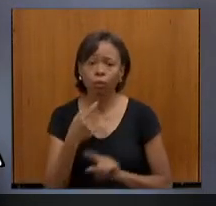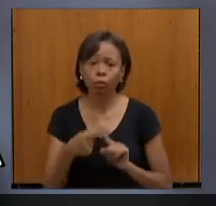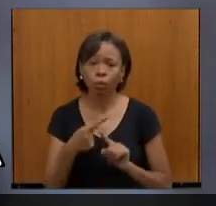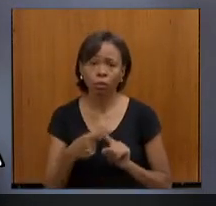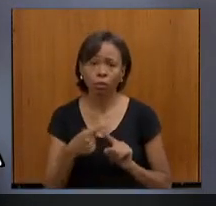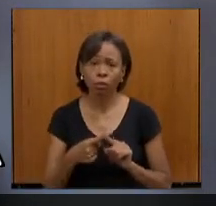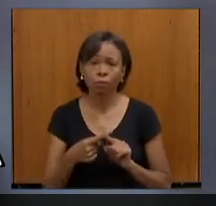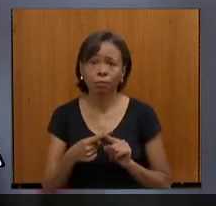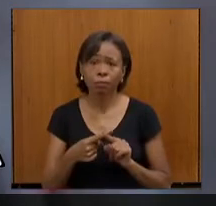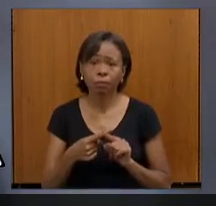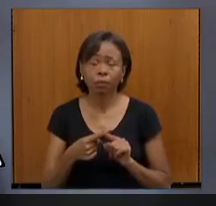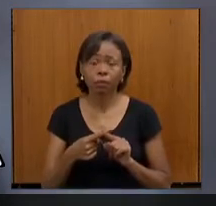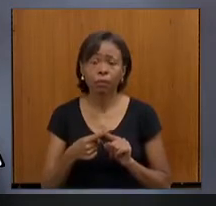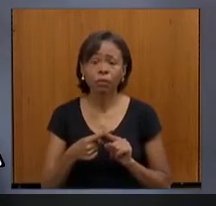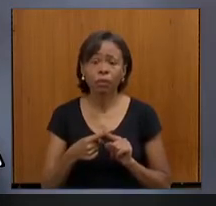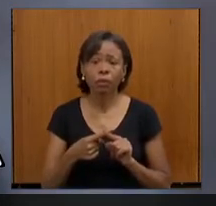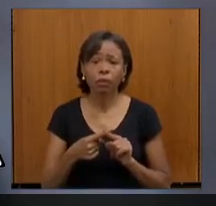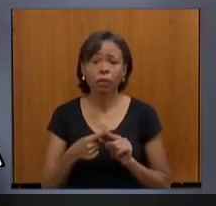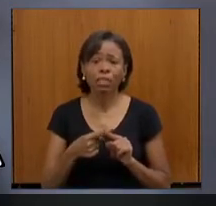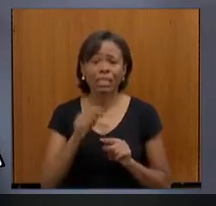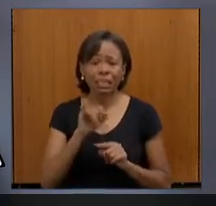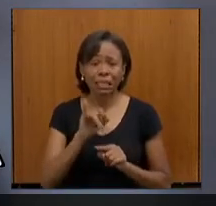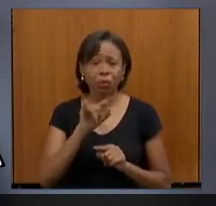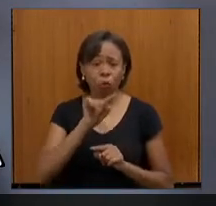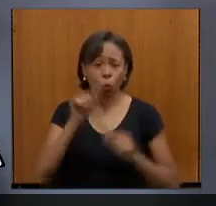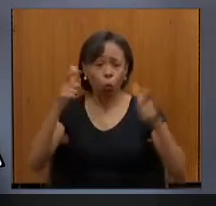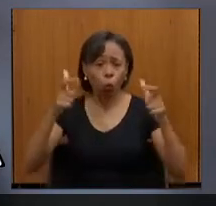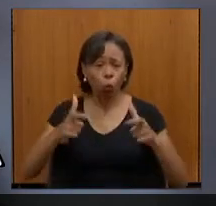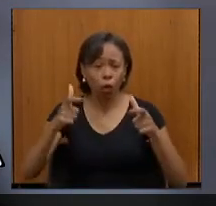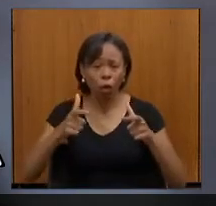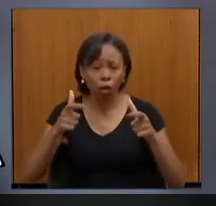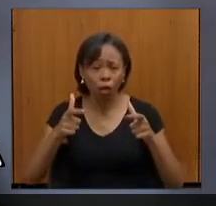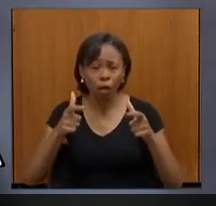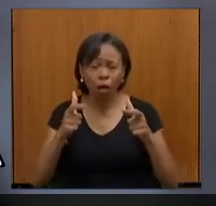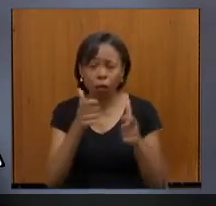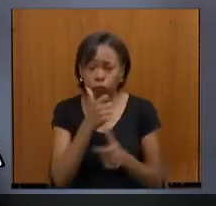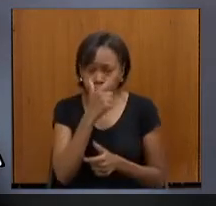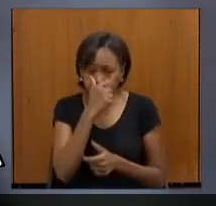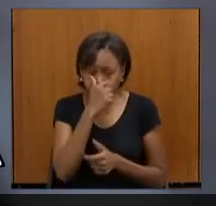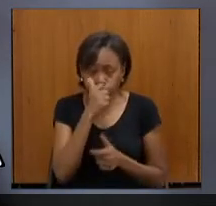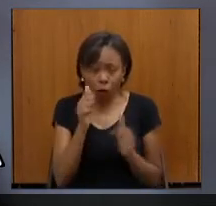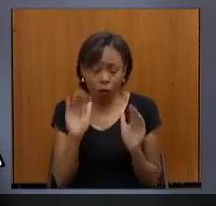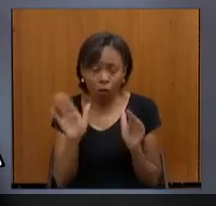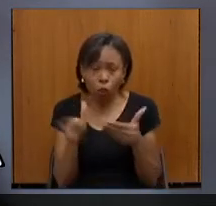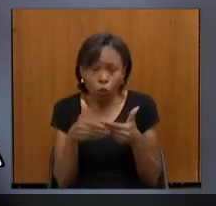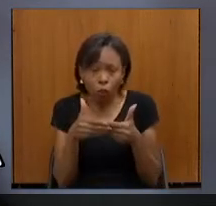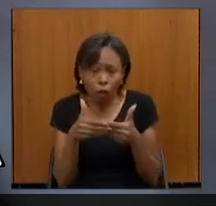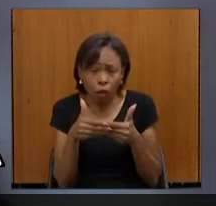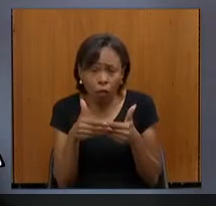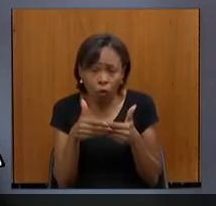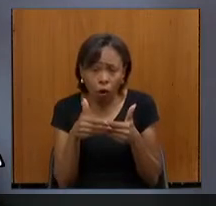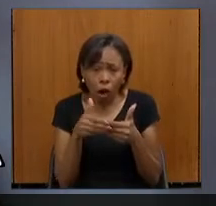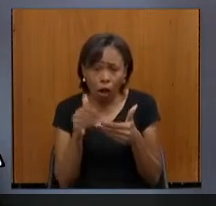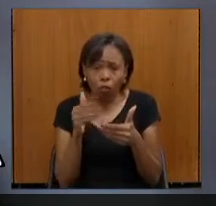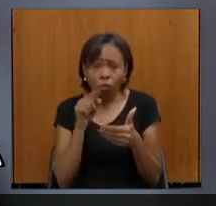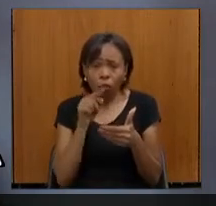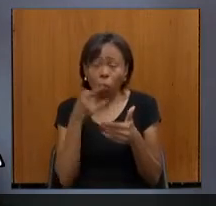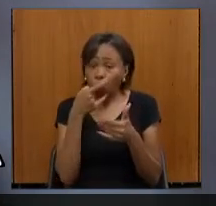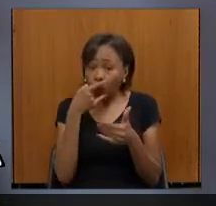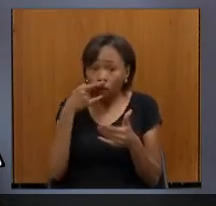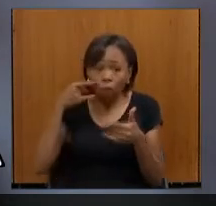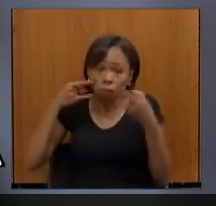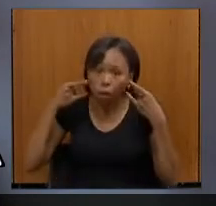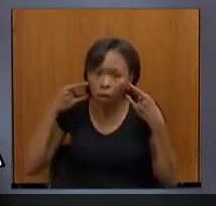o ar. Se você está num ambiente fechado, você usa máscara, ainda que todos estejam